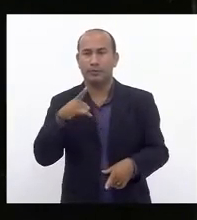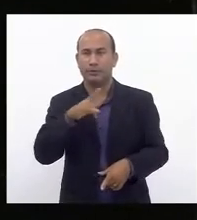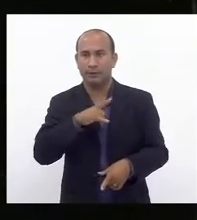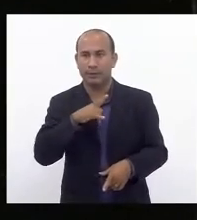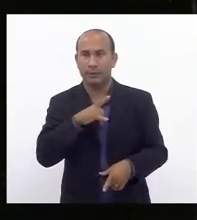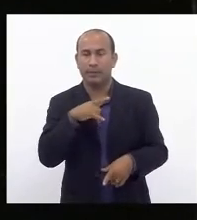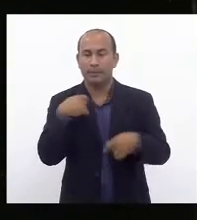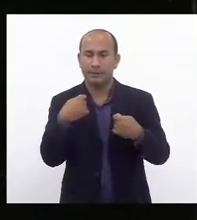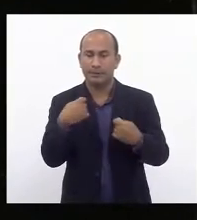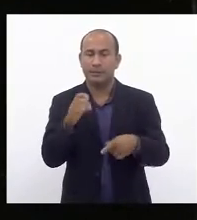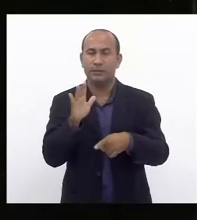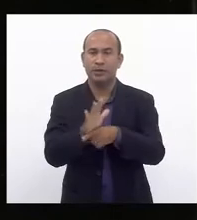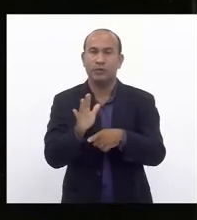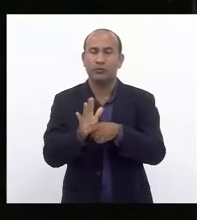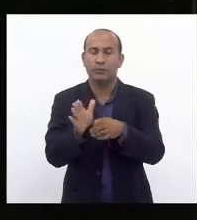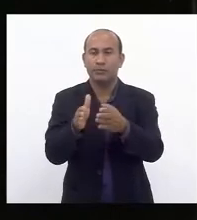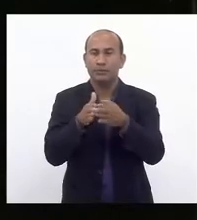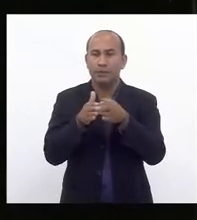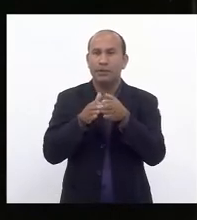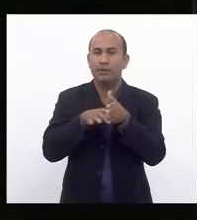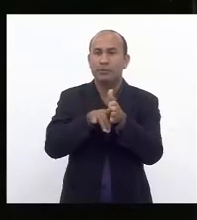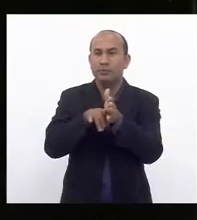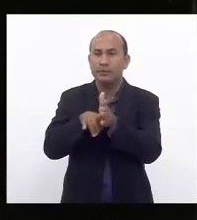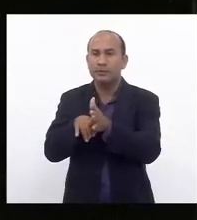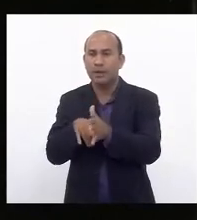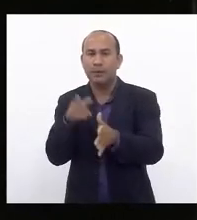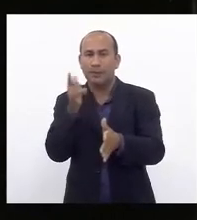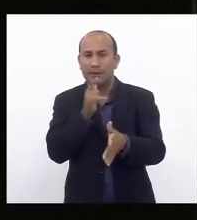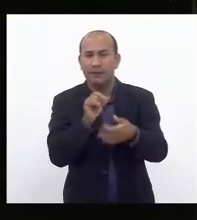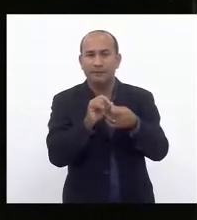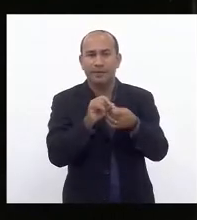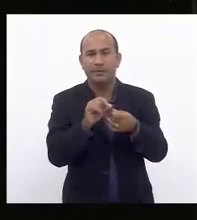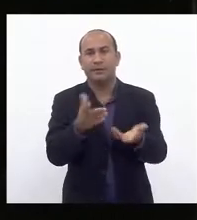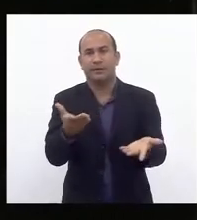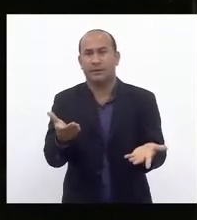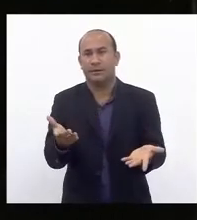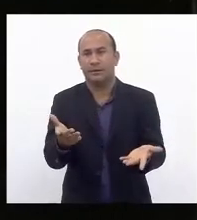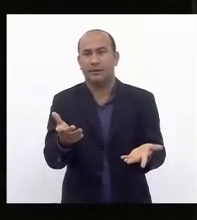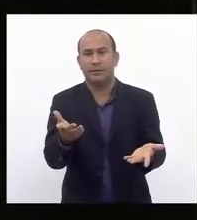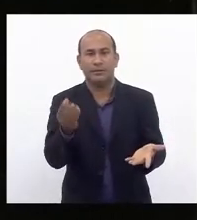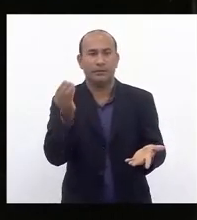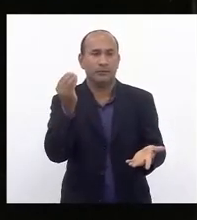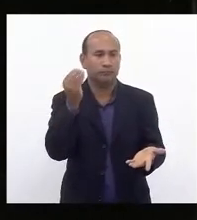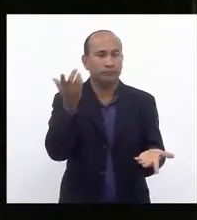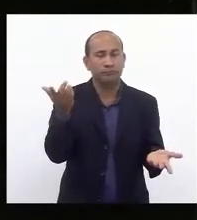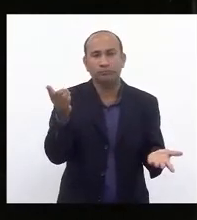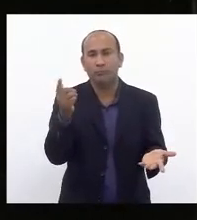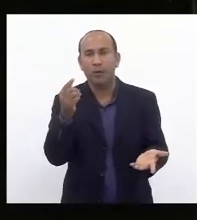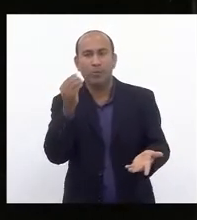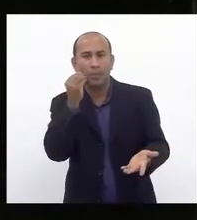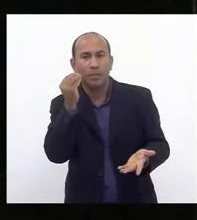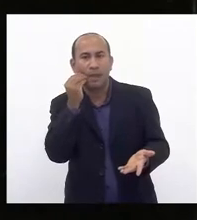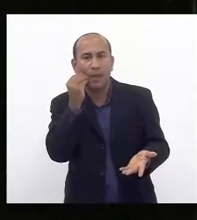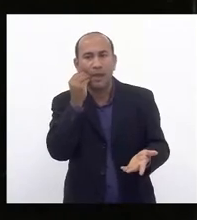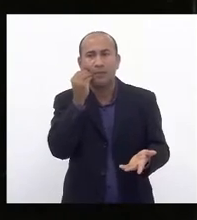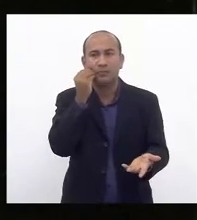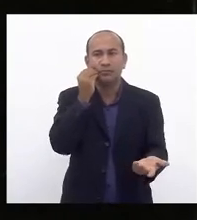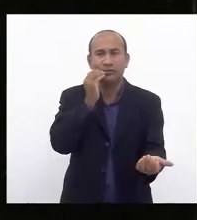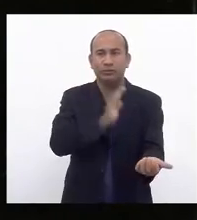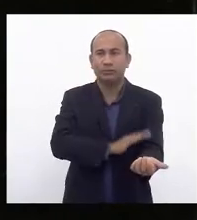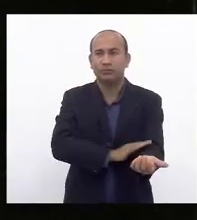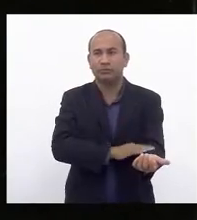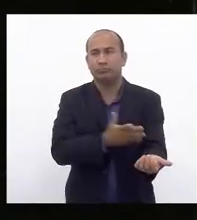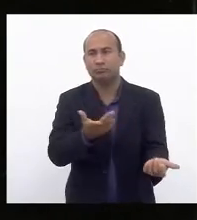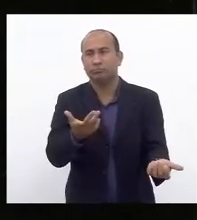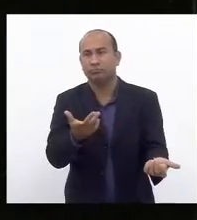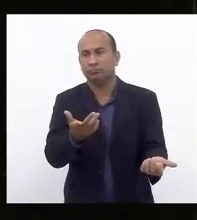uma solicitação de um exame, um teste de glicosúria, qualquer que seja.